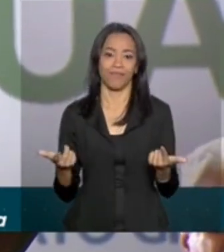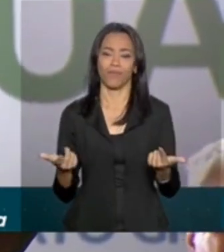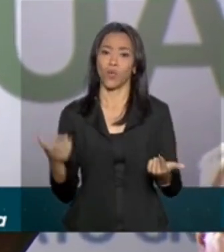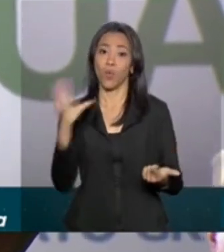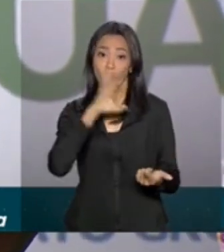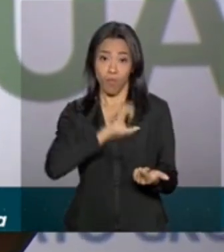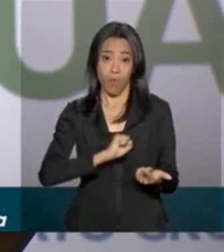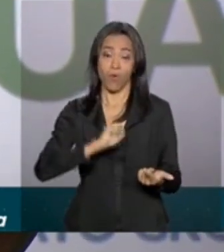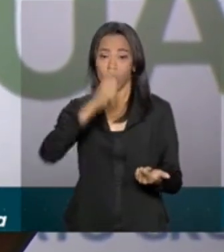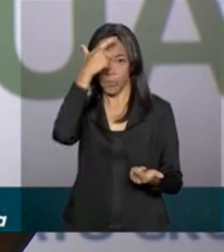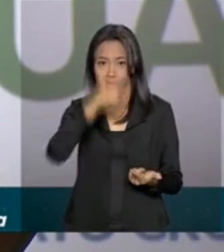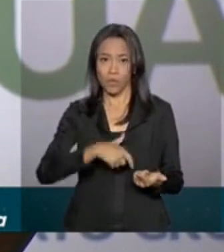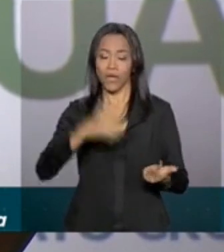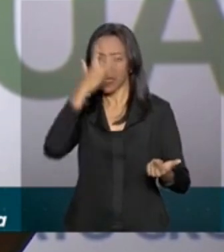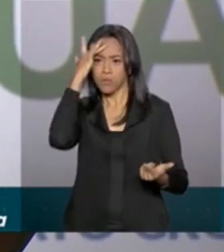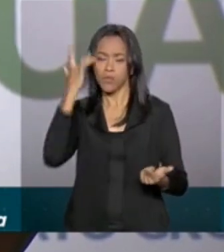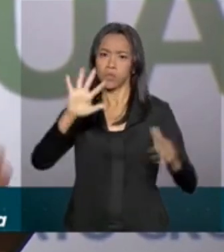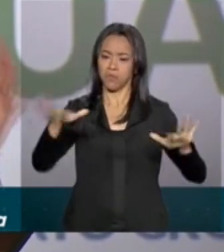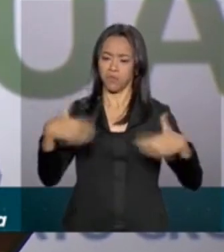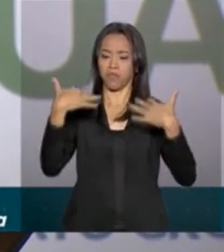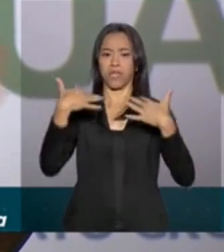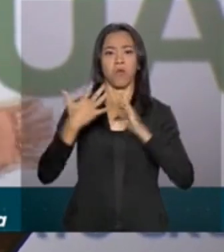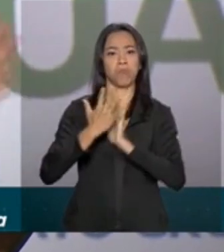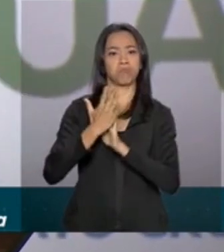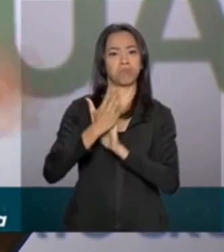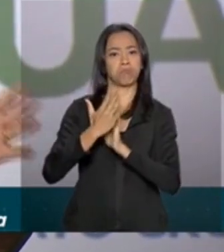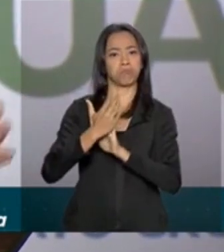político é ser reconhecido pelo seu povo,